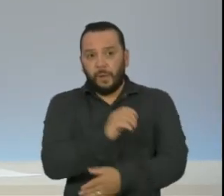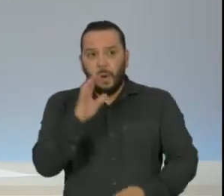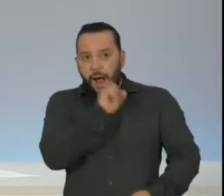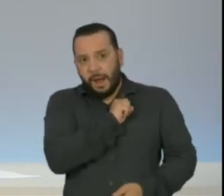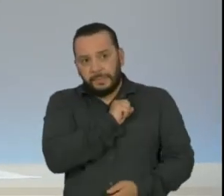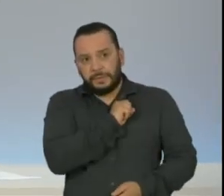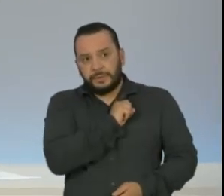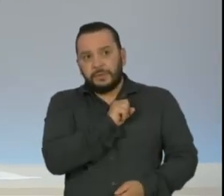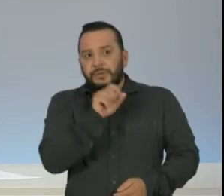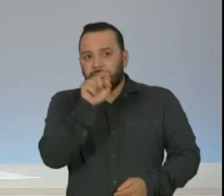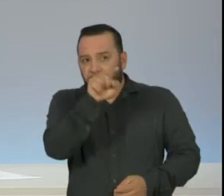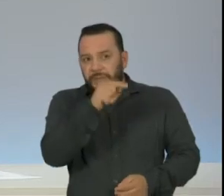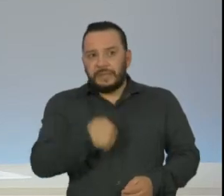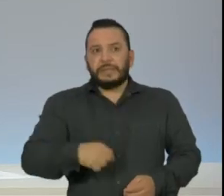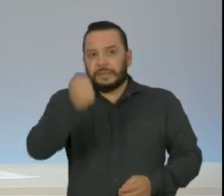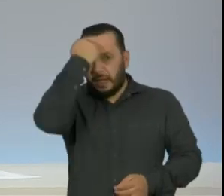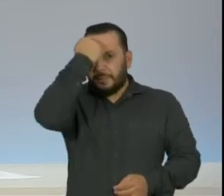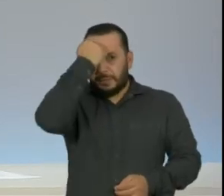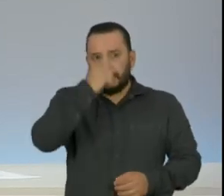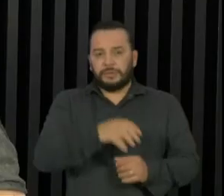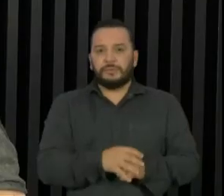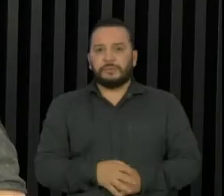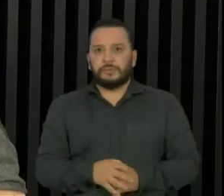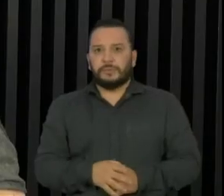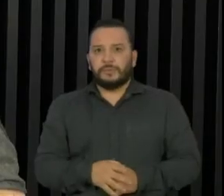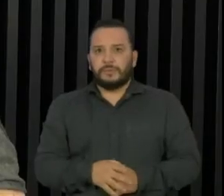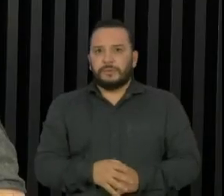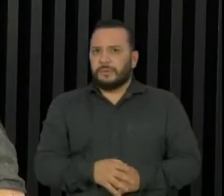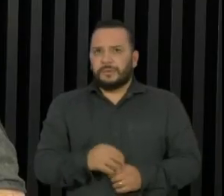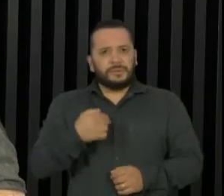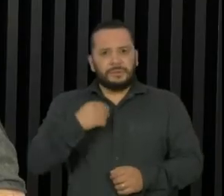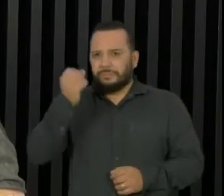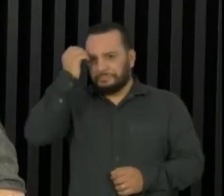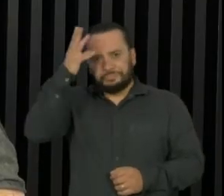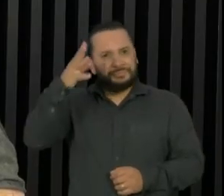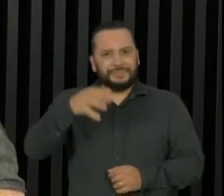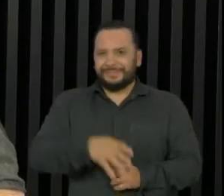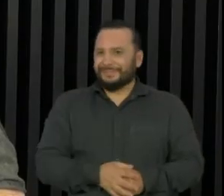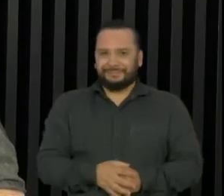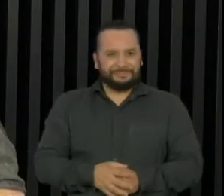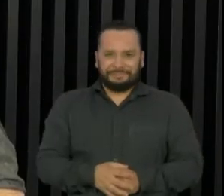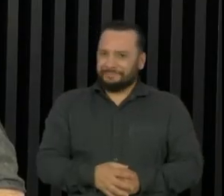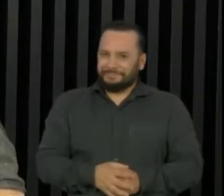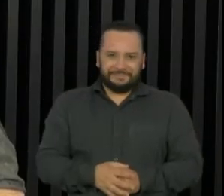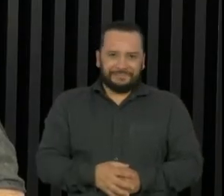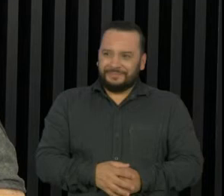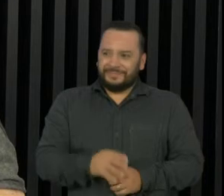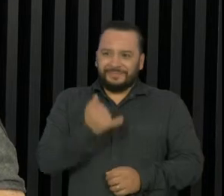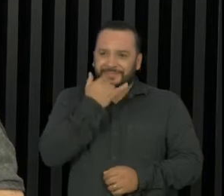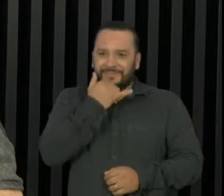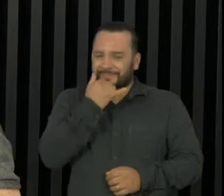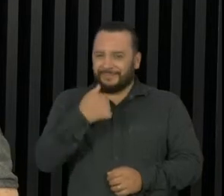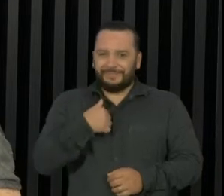depois, como se você tivesse se arrependido. Você não se recorda disso? Nossa, jamais. Eu realmente... Deve ter sido uma